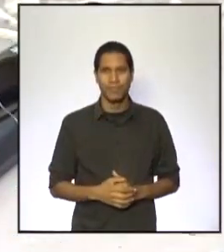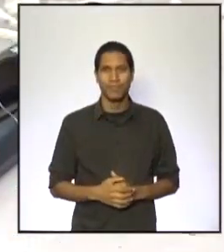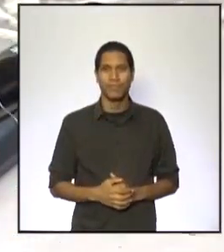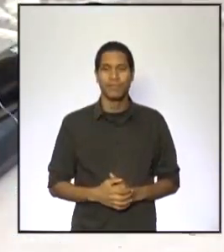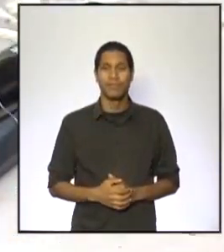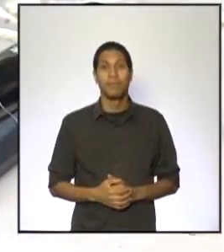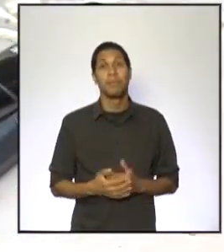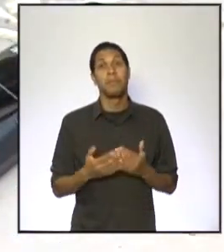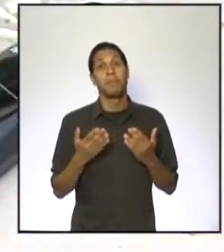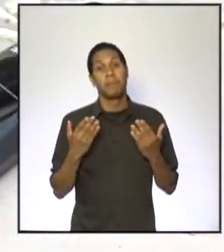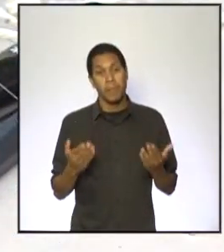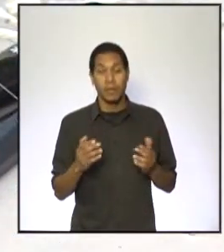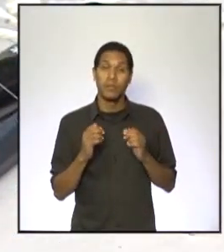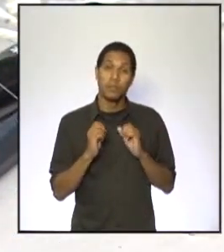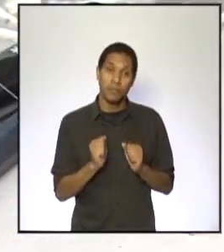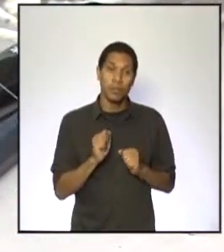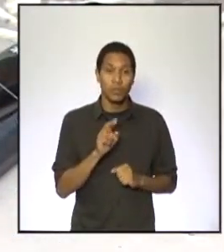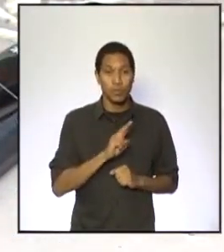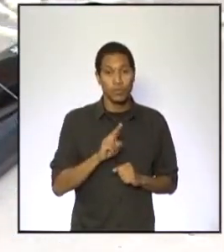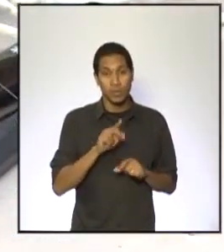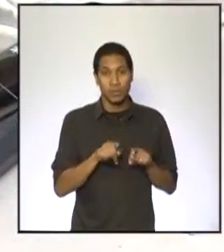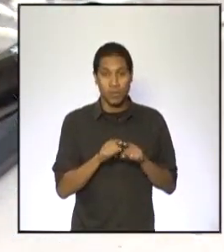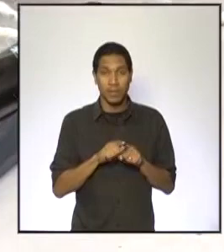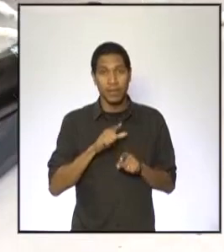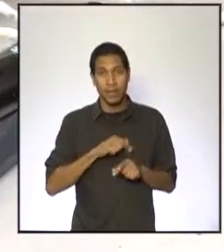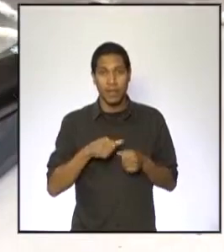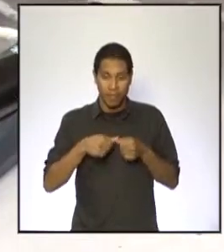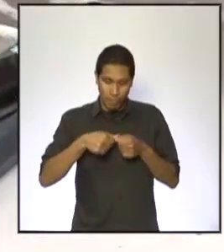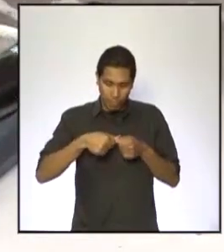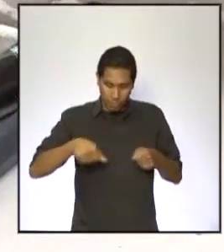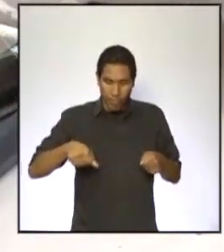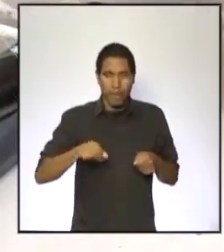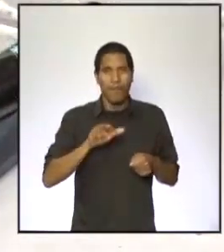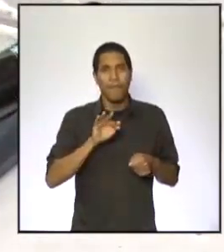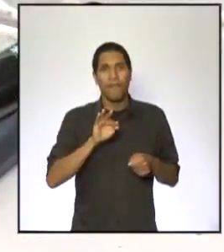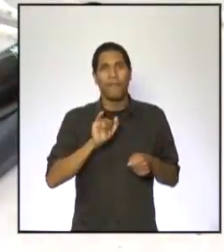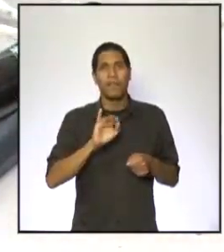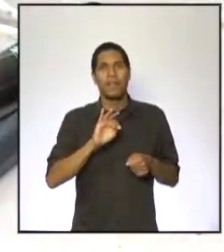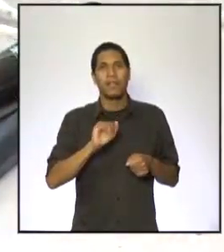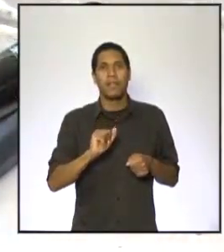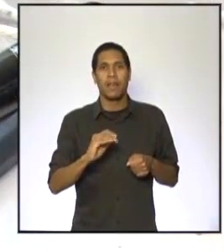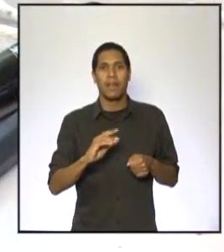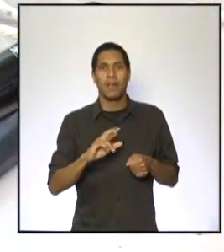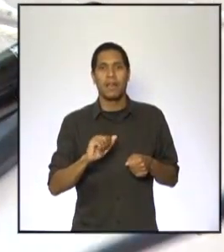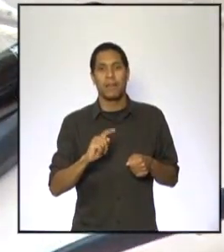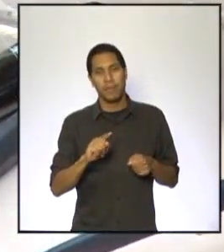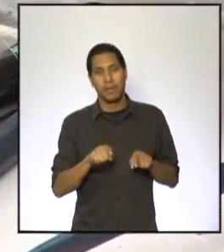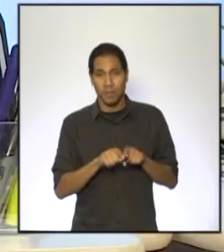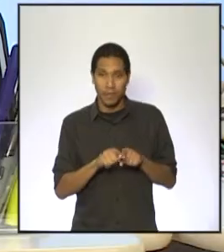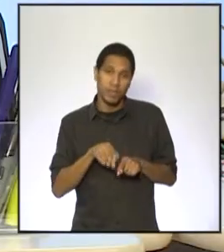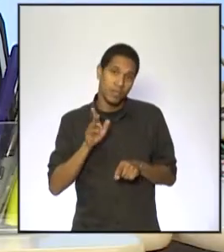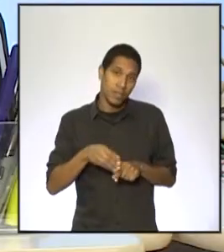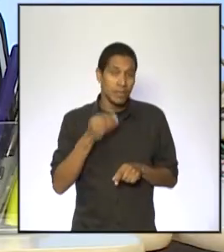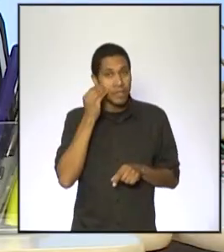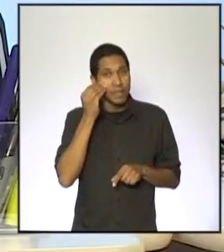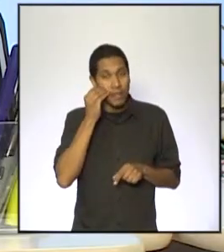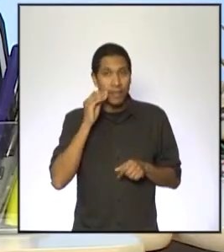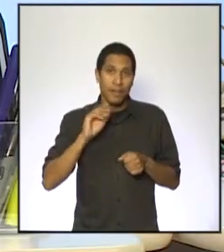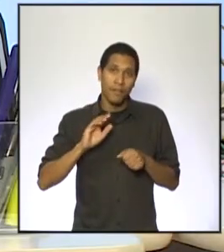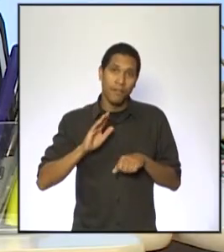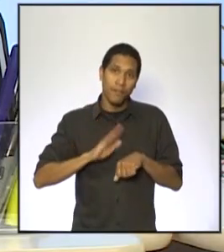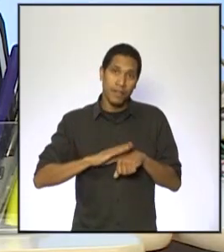Mas eu poderia utilizar a fita crepe, por exemplo, e já imitar as